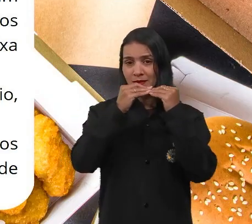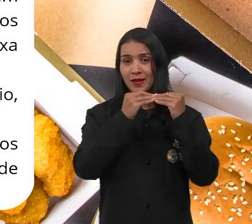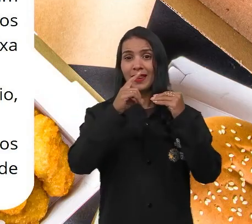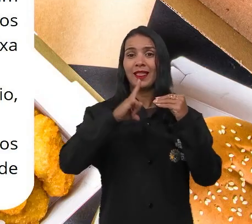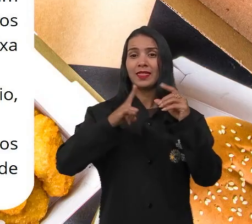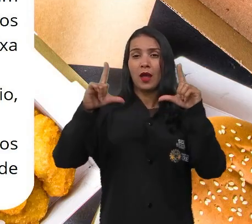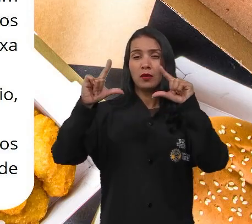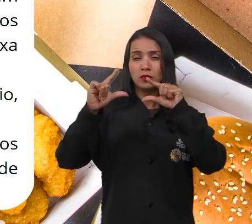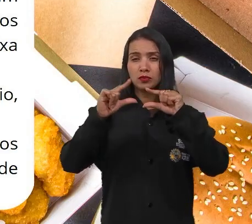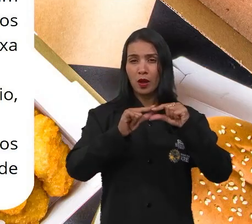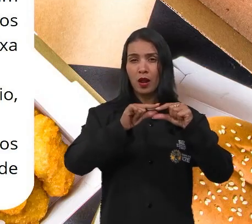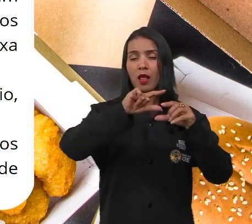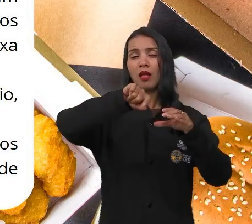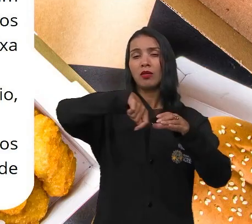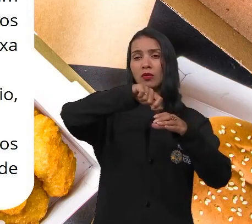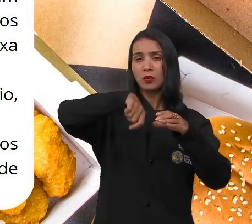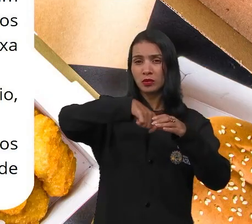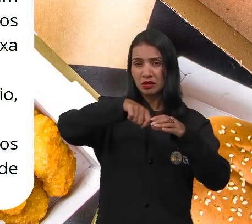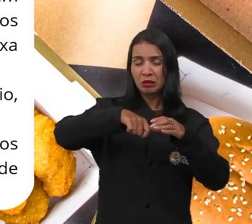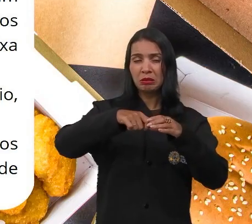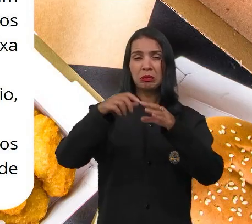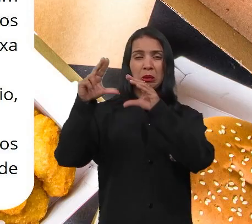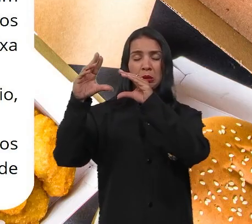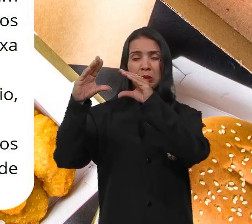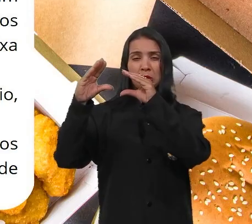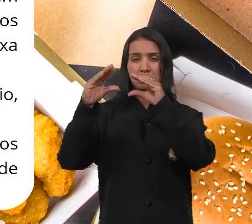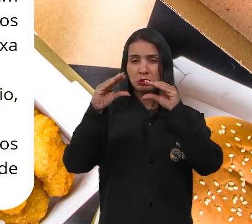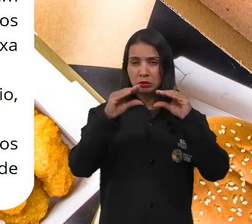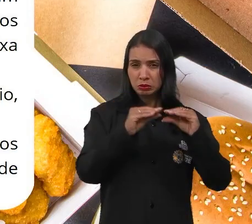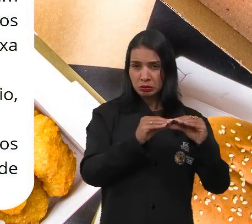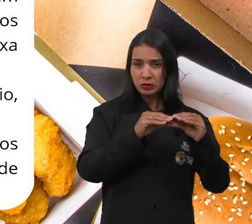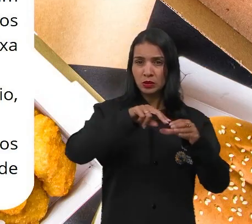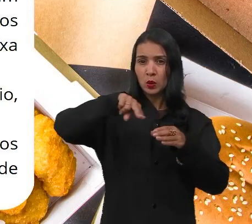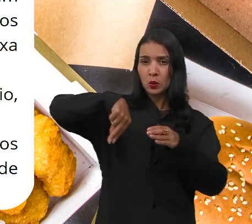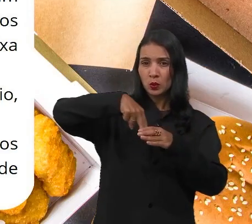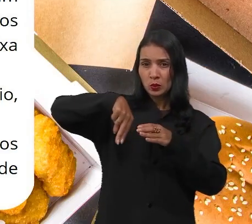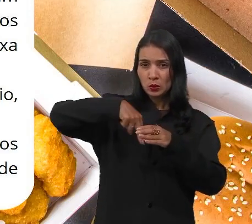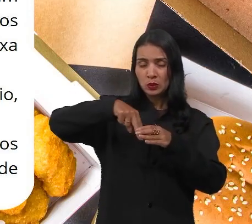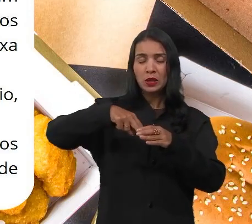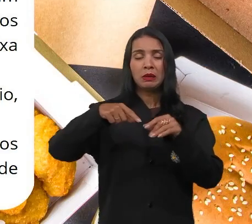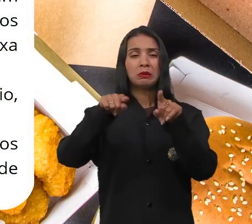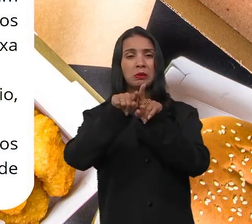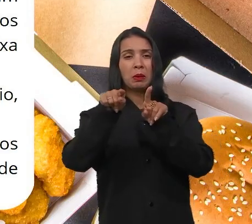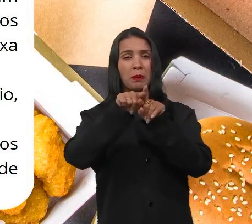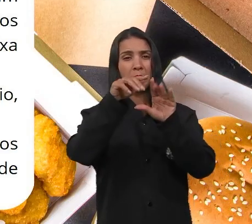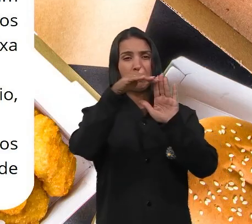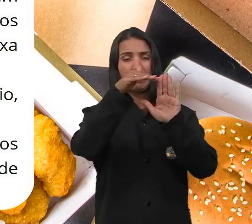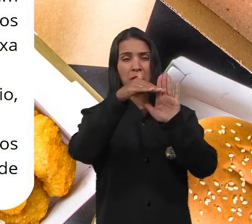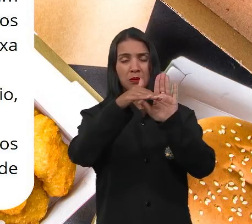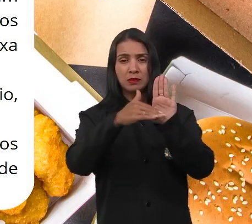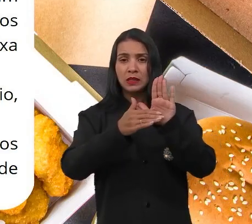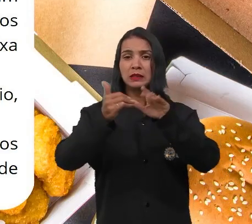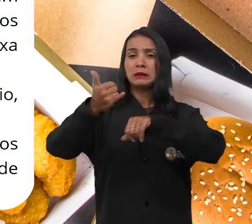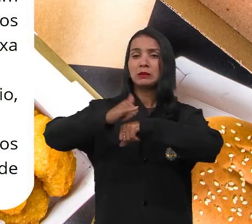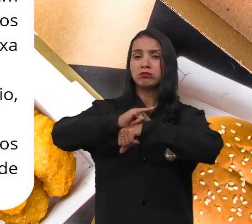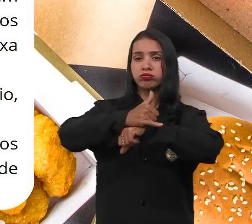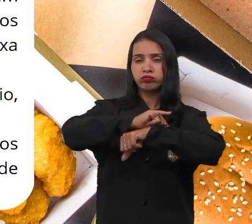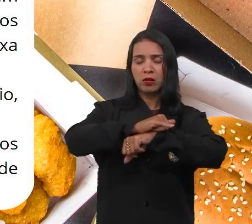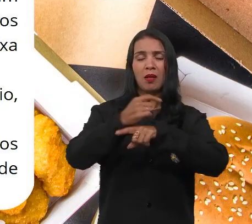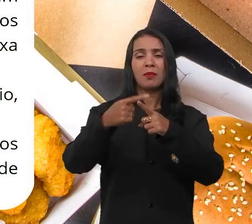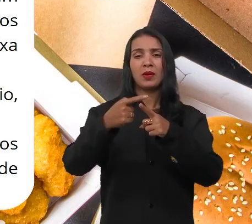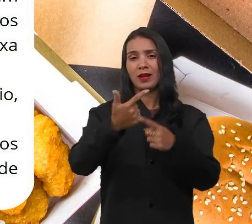densidade nutricional, uma quantidade absurda de calorias, porém, né, a questão dos componentes nutricionais vai estar